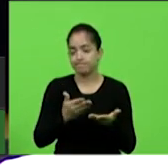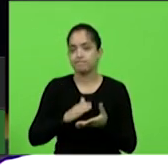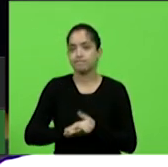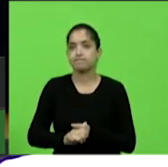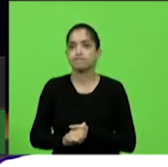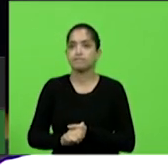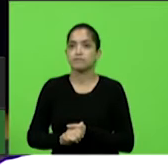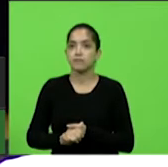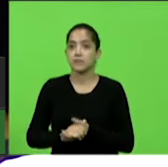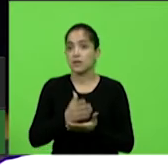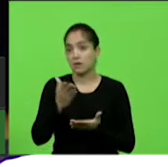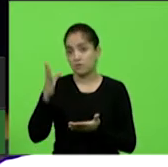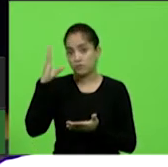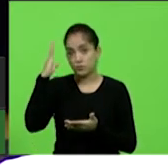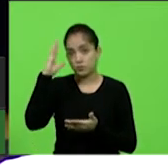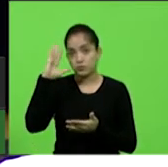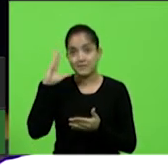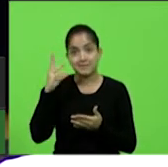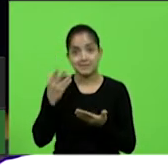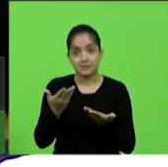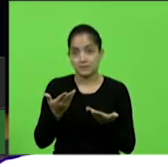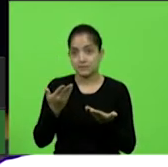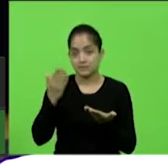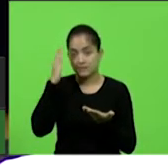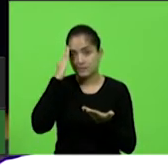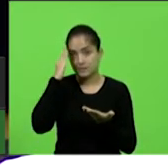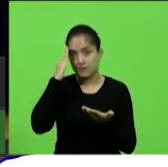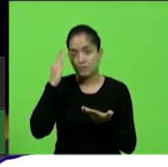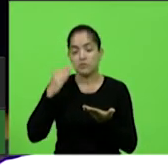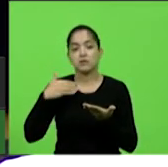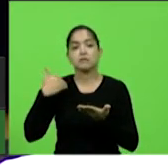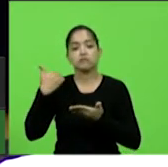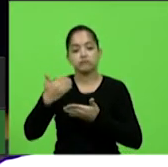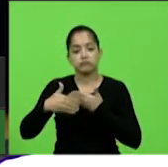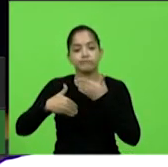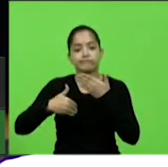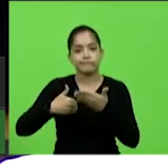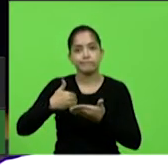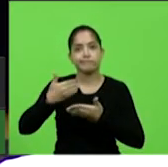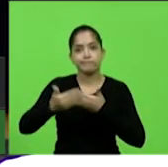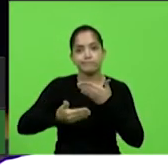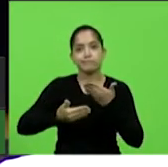que, todos sabem, vem se aprofundando